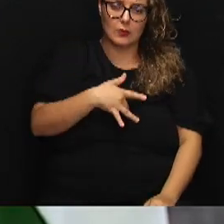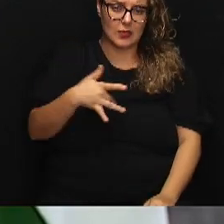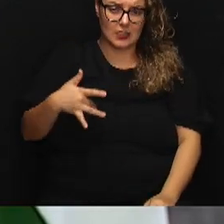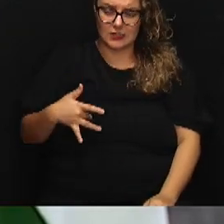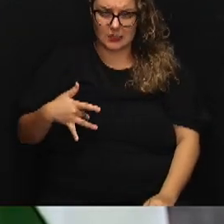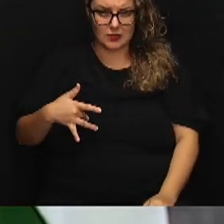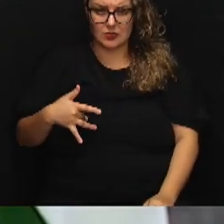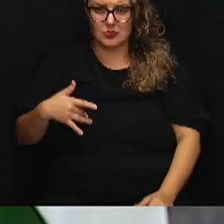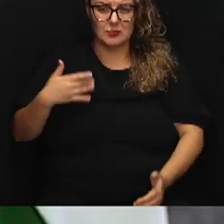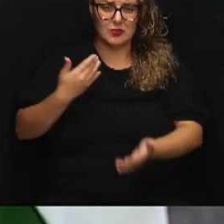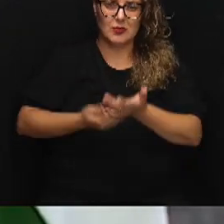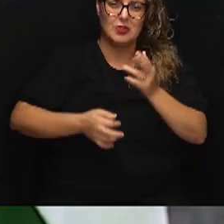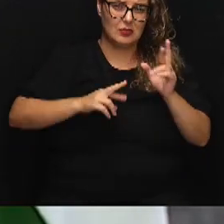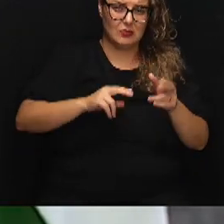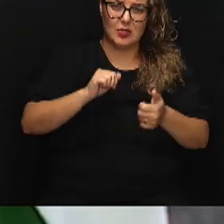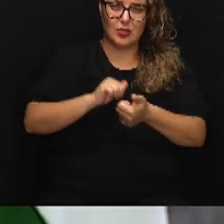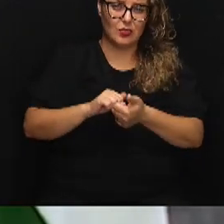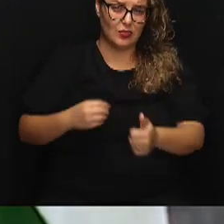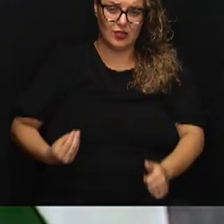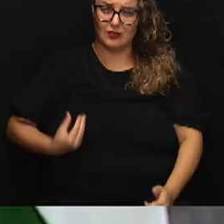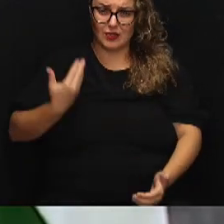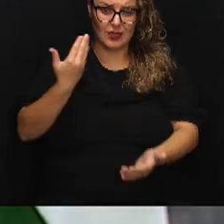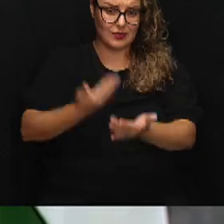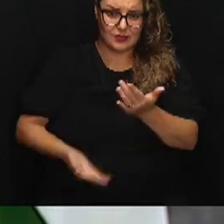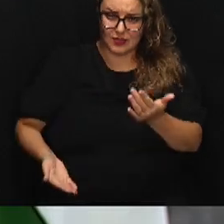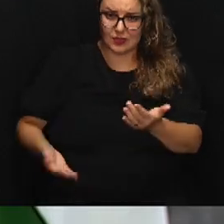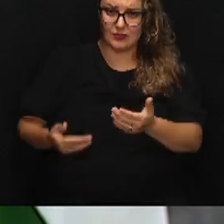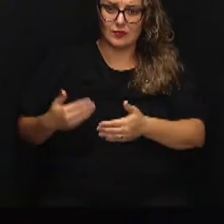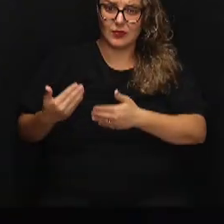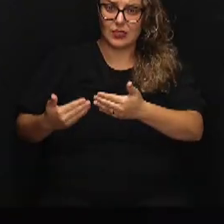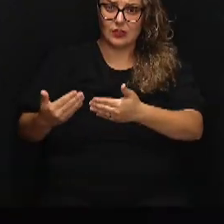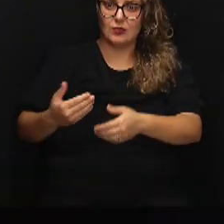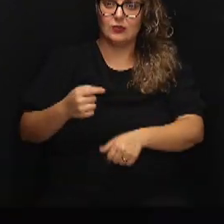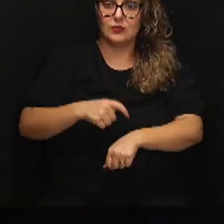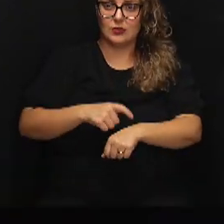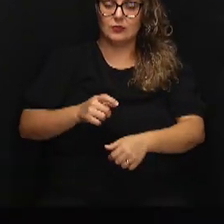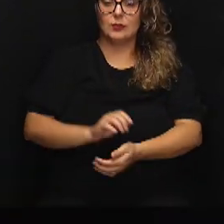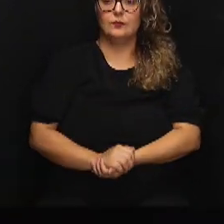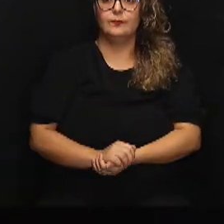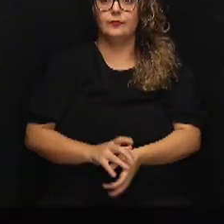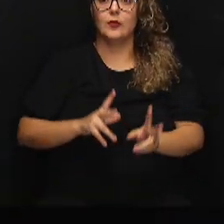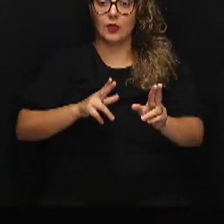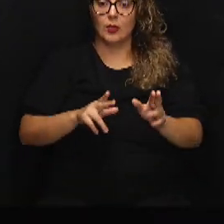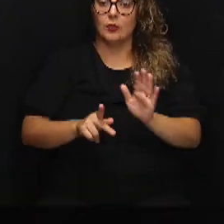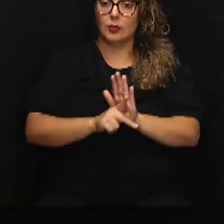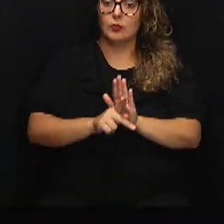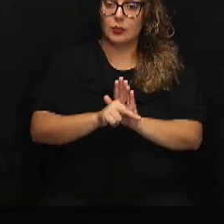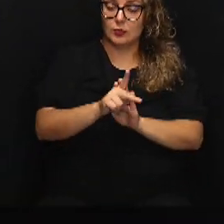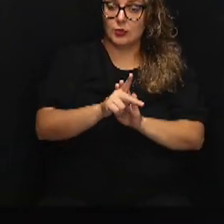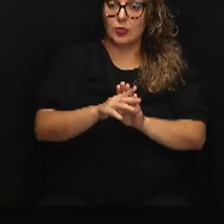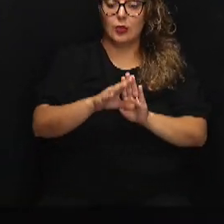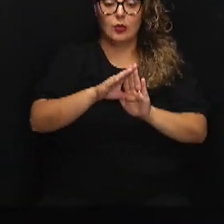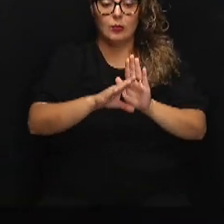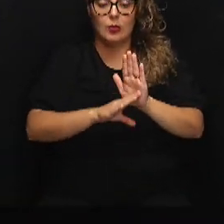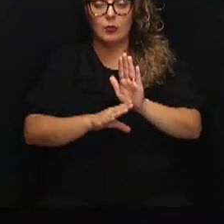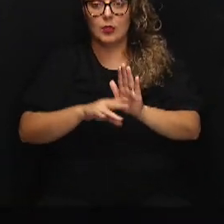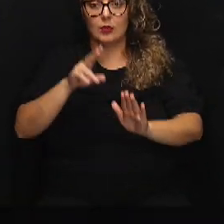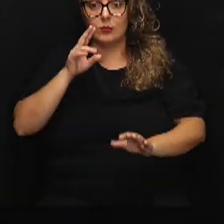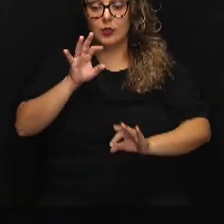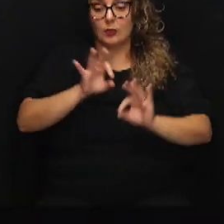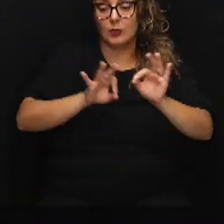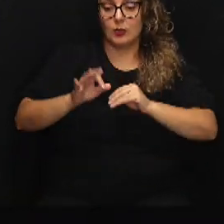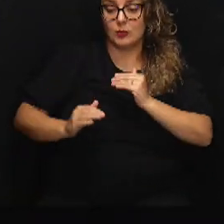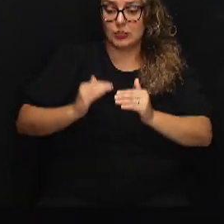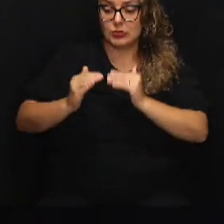você perder sono, é uma qualidade de vida que você vai perdendo ao longo do tempo. De acordo com o projeto, o programa prevê o desenvolvimento